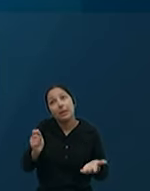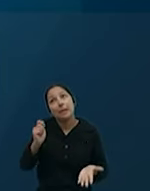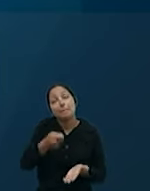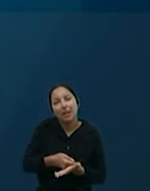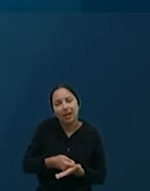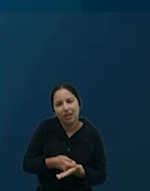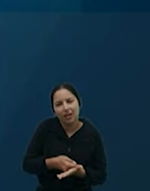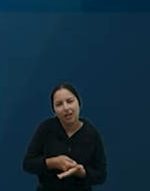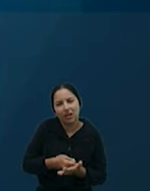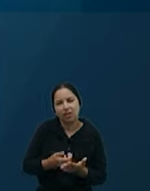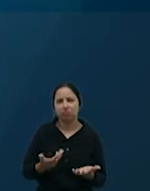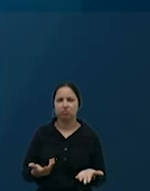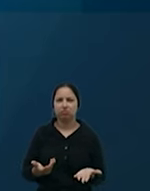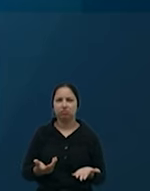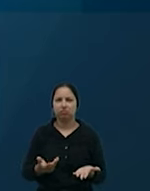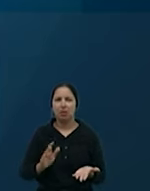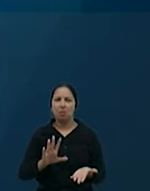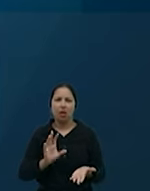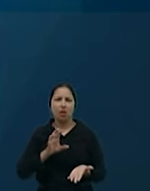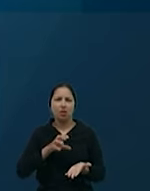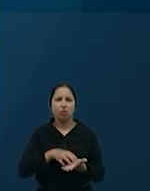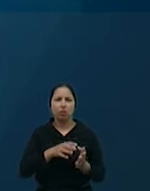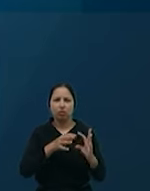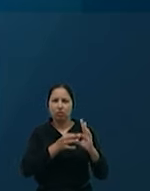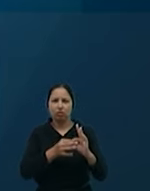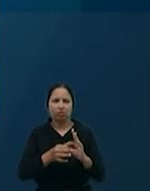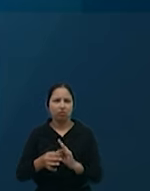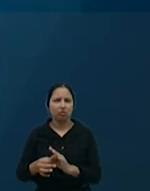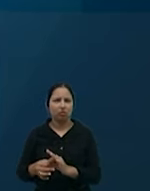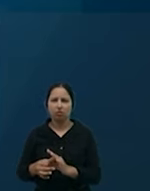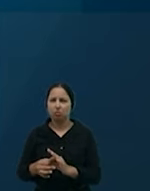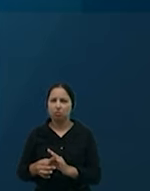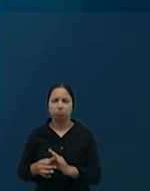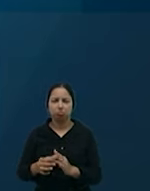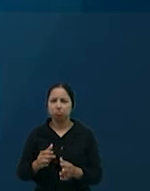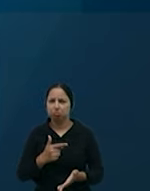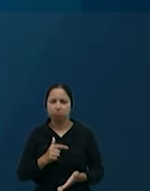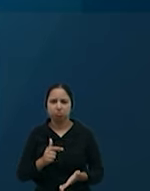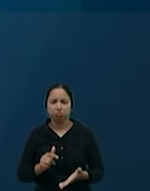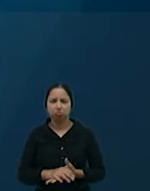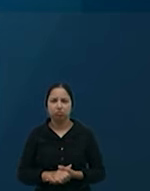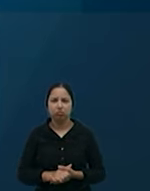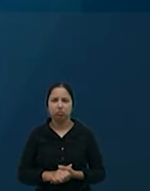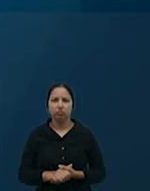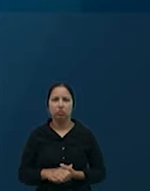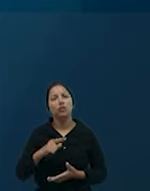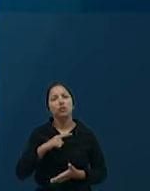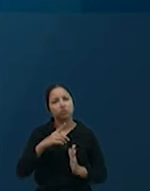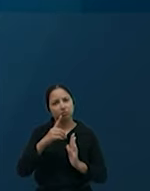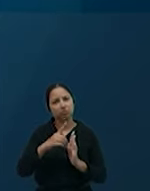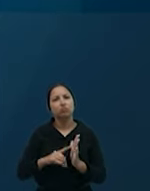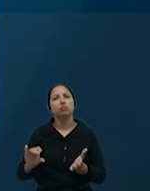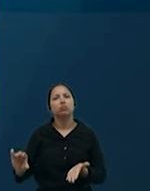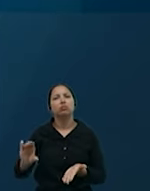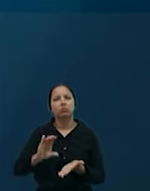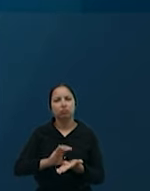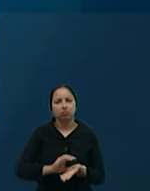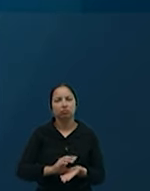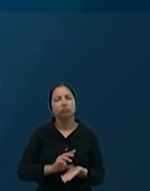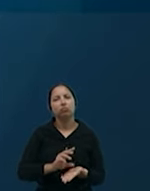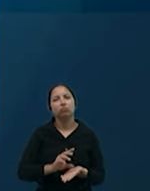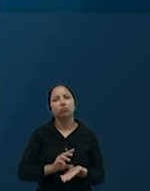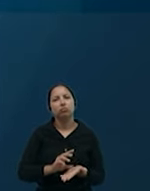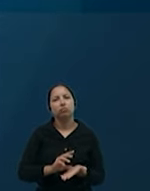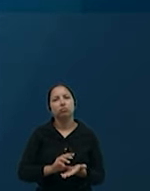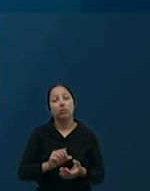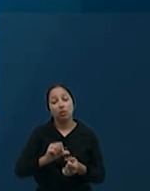mora, nem em 1975. Ao direito à indenização por danos moral, surgiu paralelamente